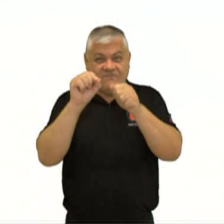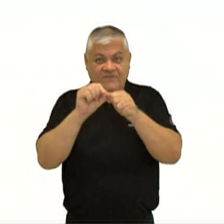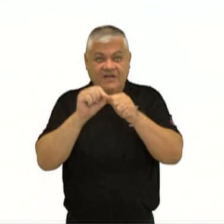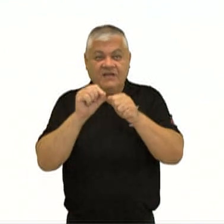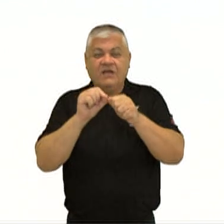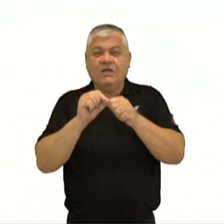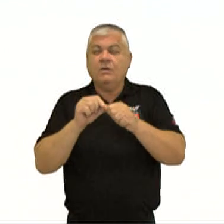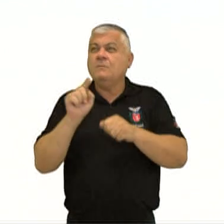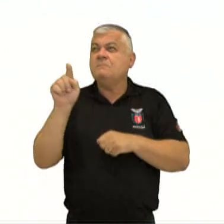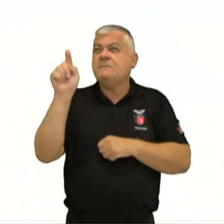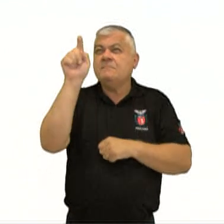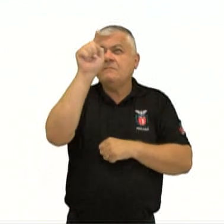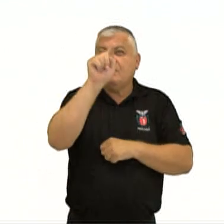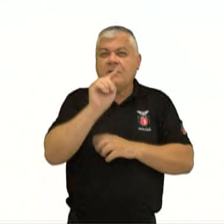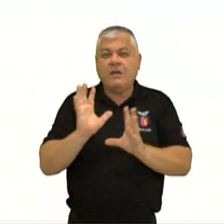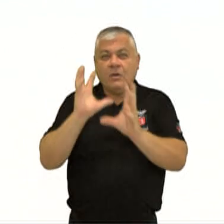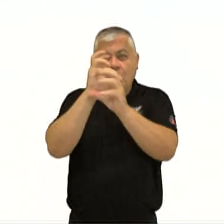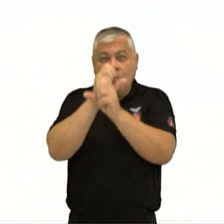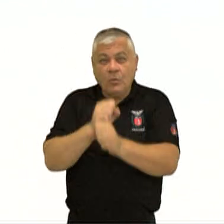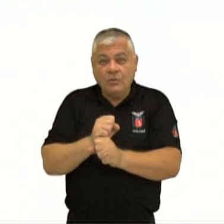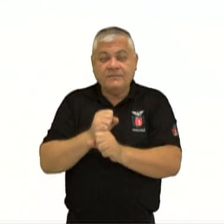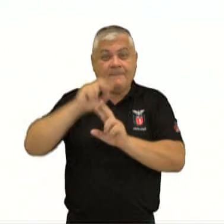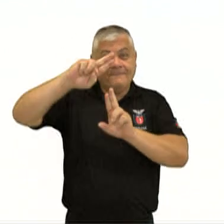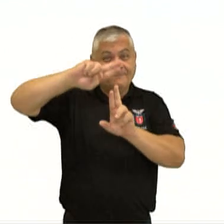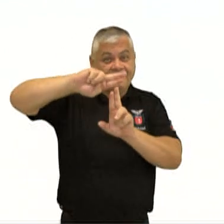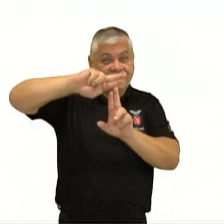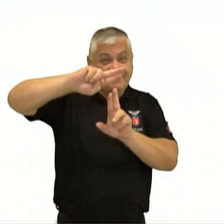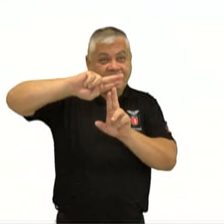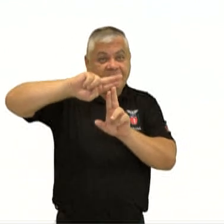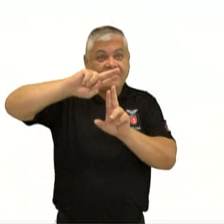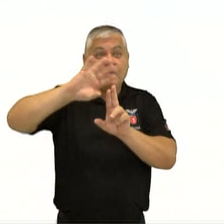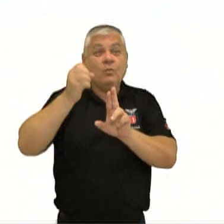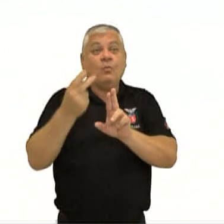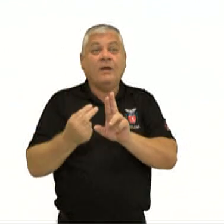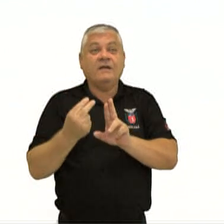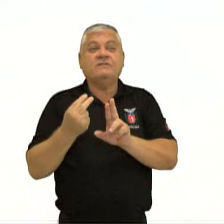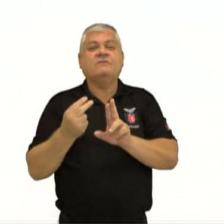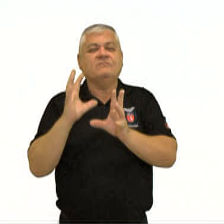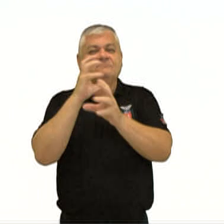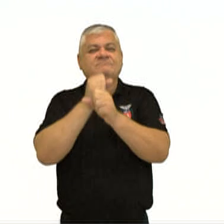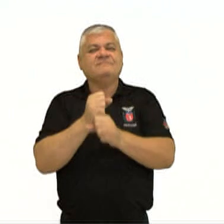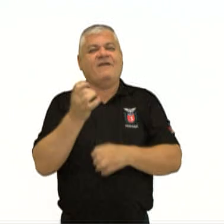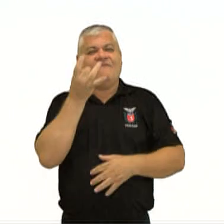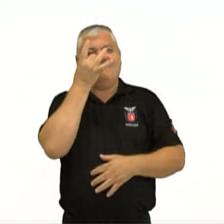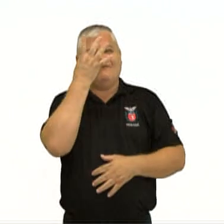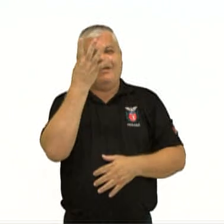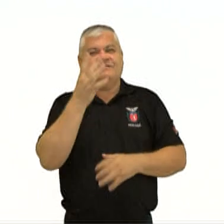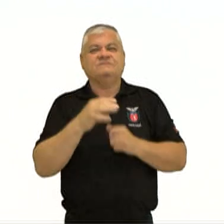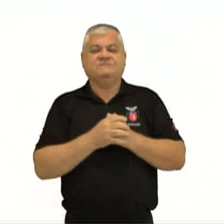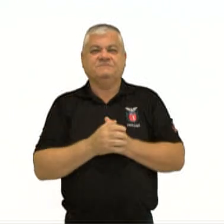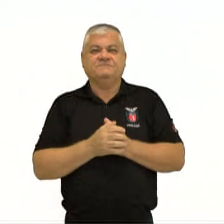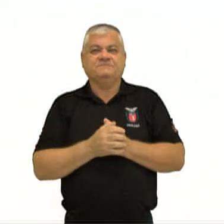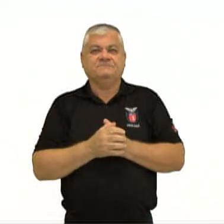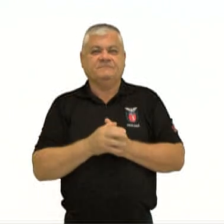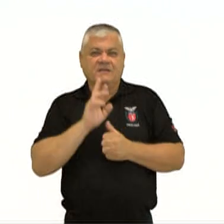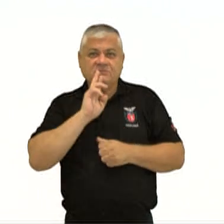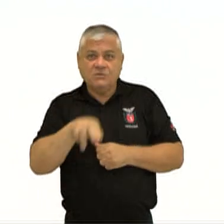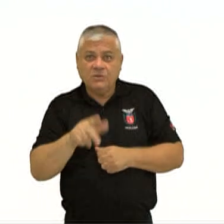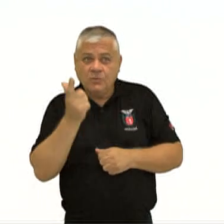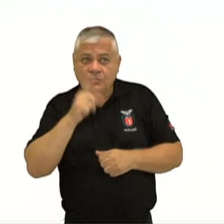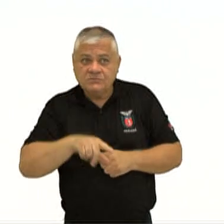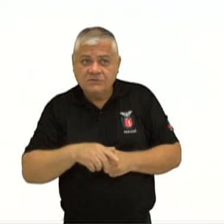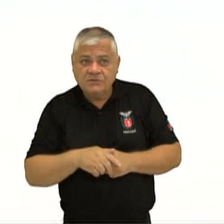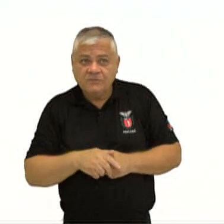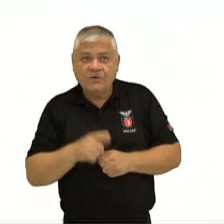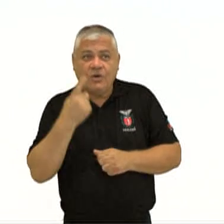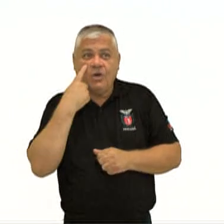Contem todas as ligações pi que tem, as duplas, e aí fica mais fácil, tá certo? Então chegaram à resposta? Vamos